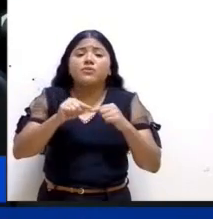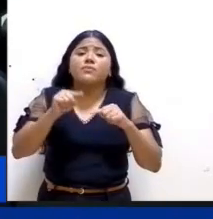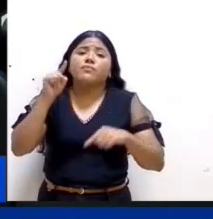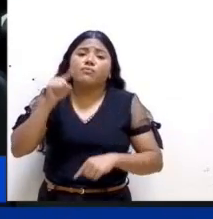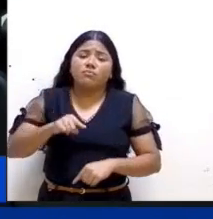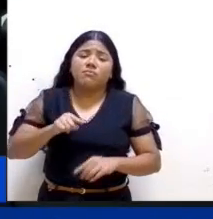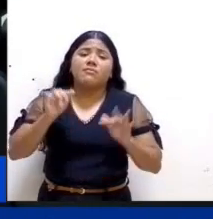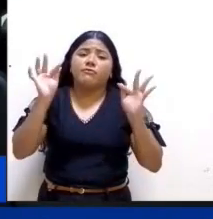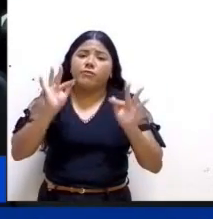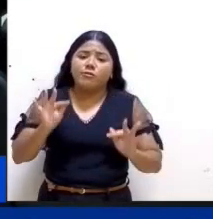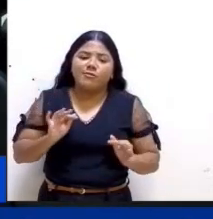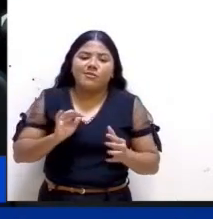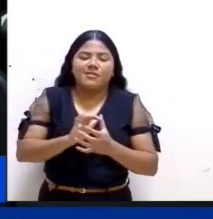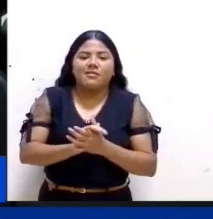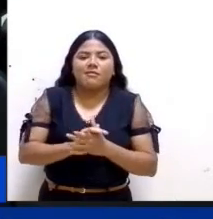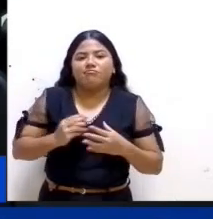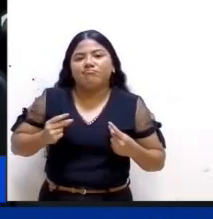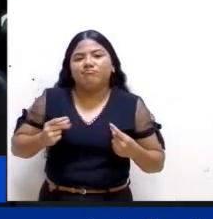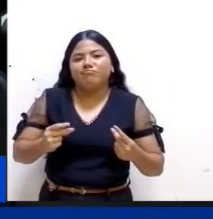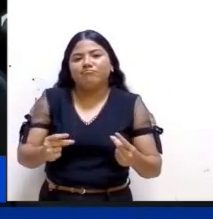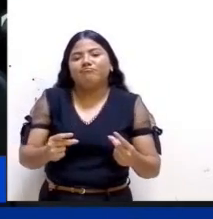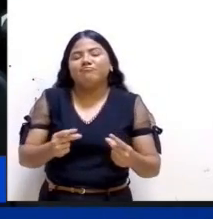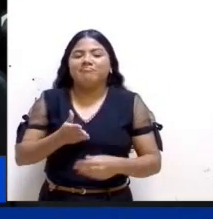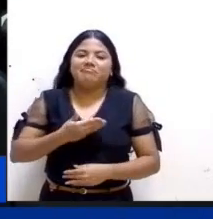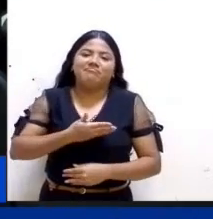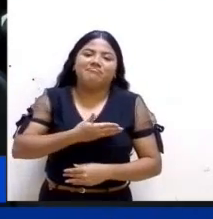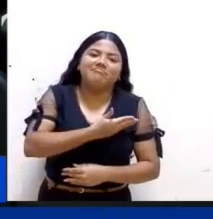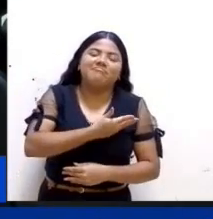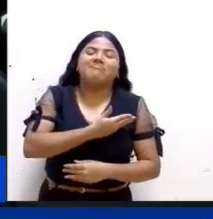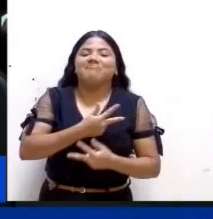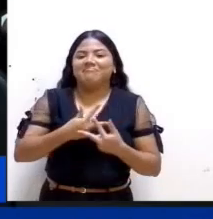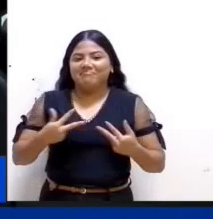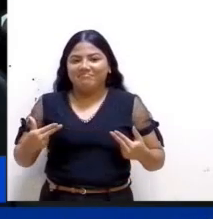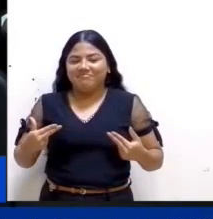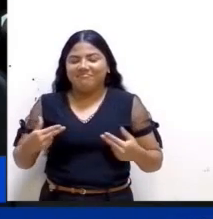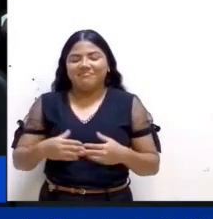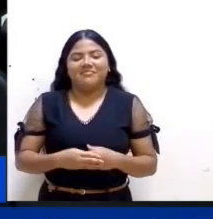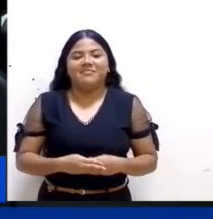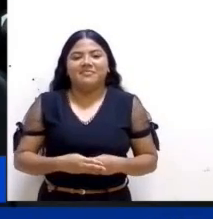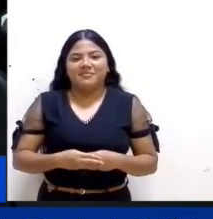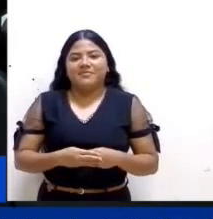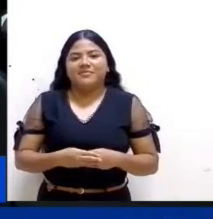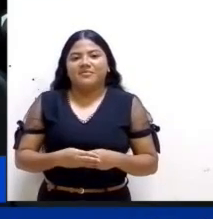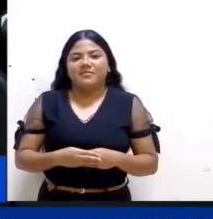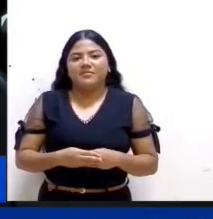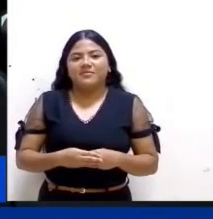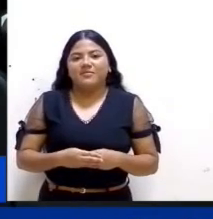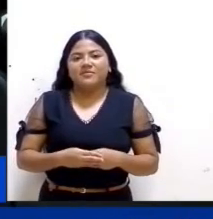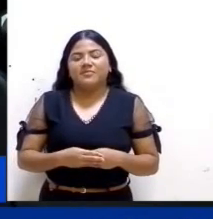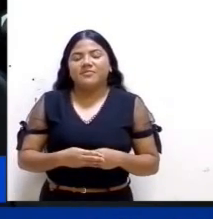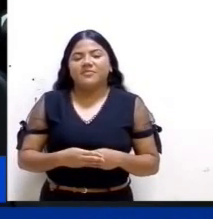eles são muito criativos. Eu não vou dizer o que eu acabei de ver aqui.